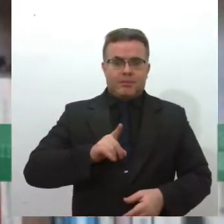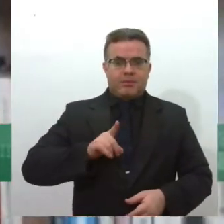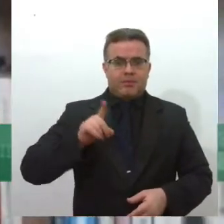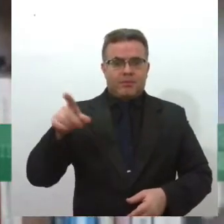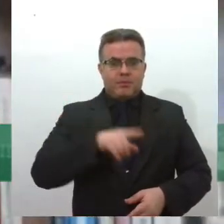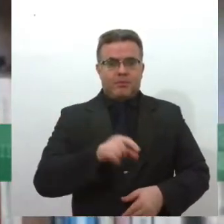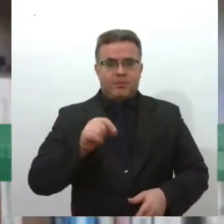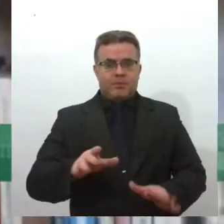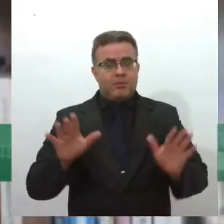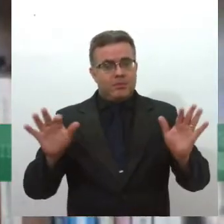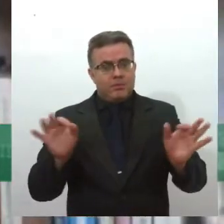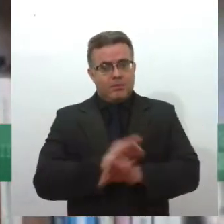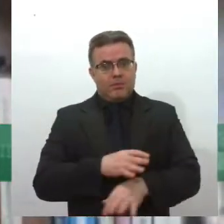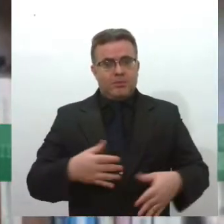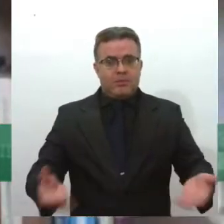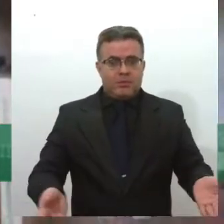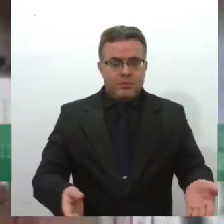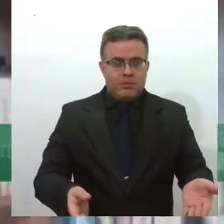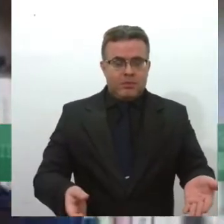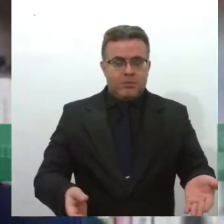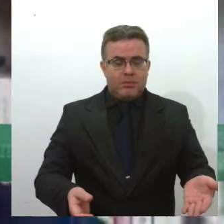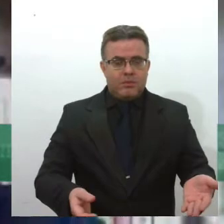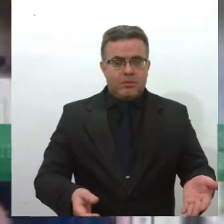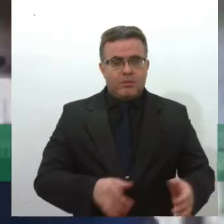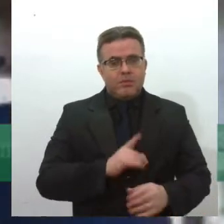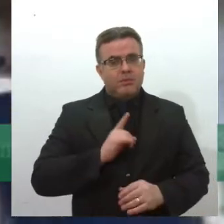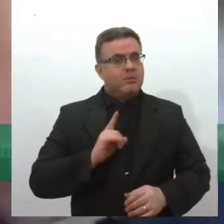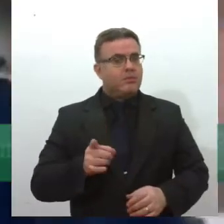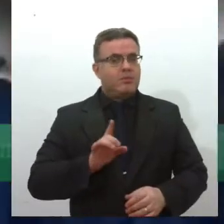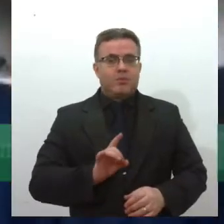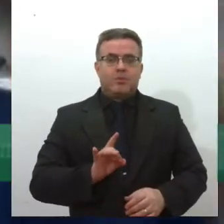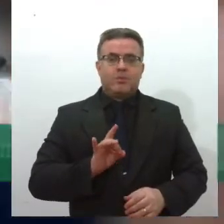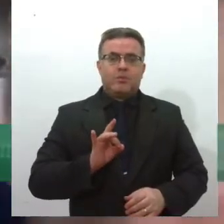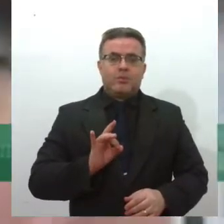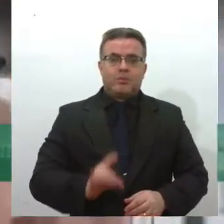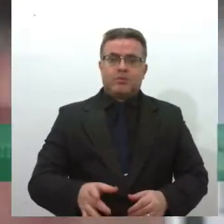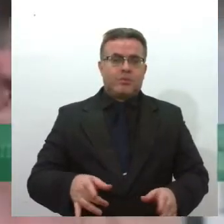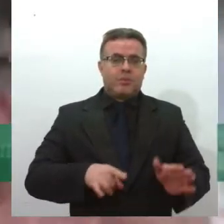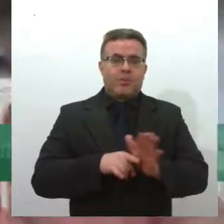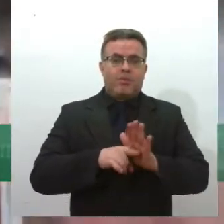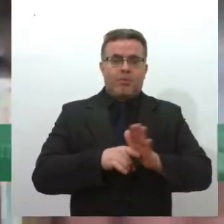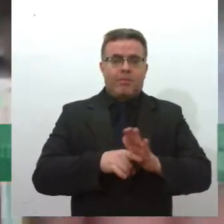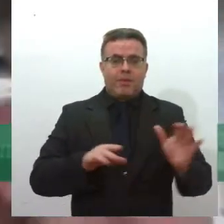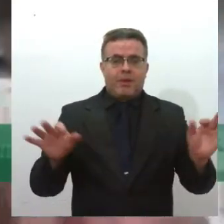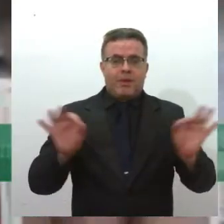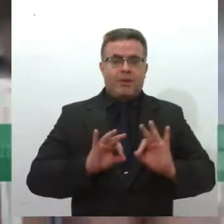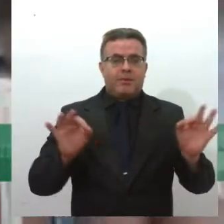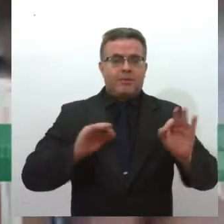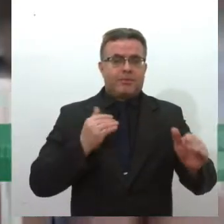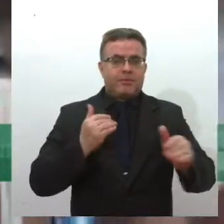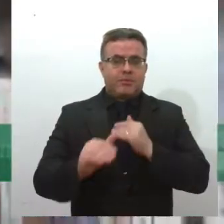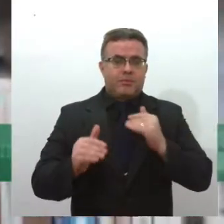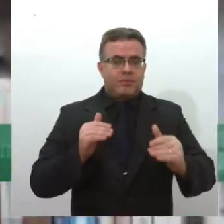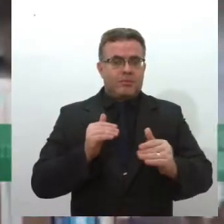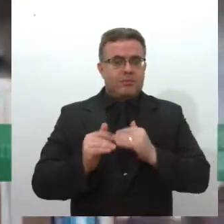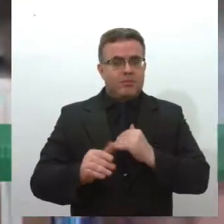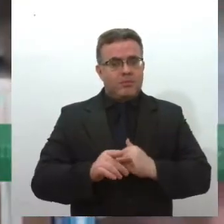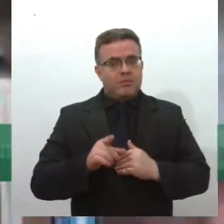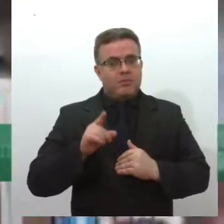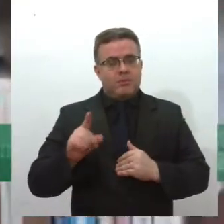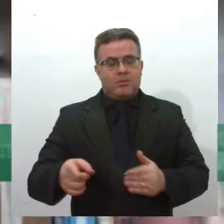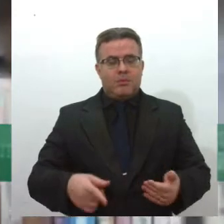escolhido politicamente, que é o PGR, e ele simplesmente, se a investigação não for conveniente ao poder, ela